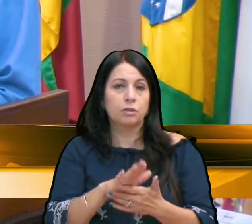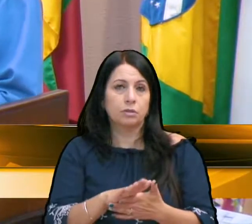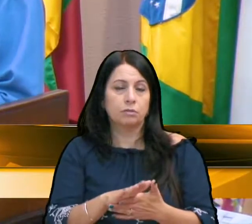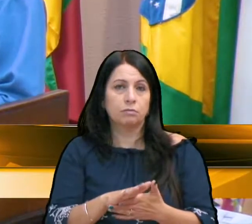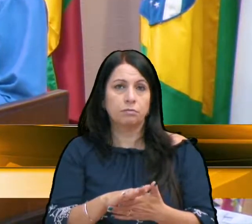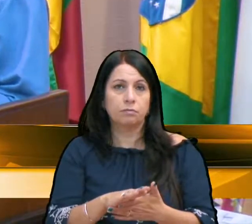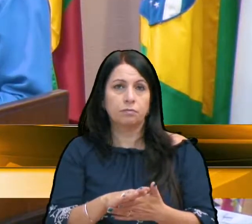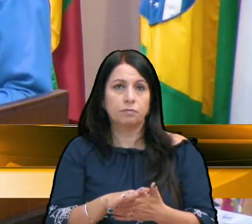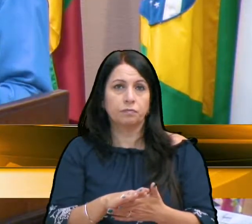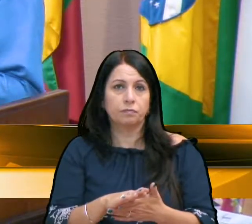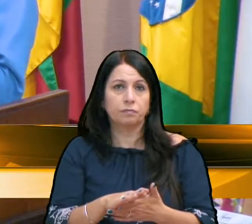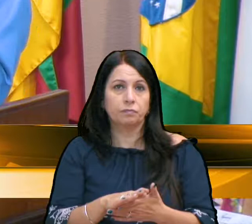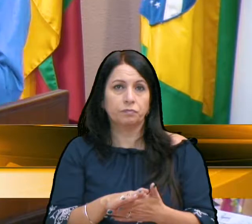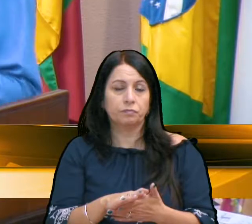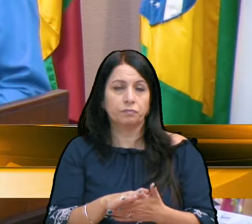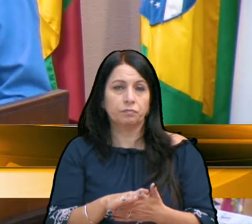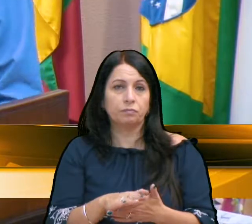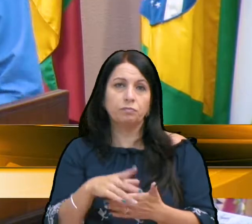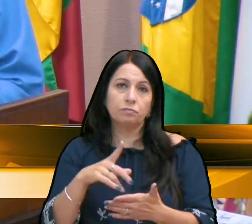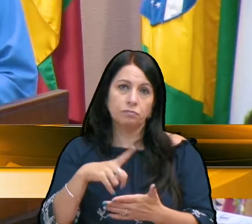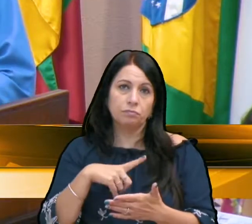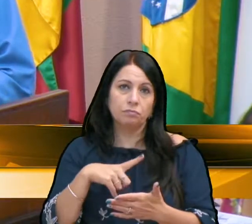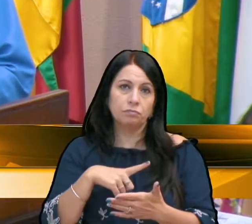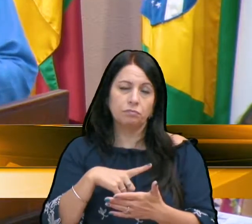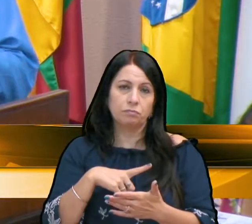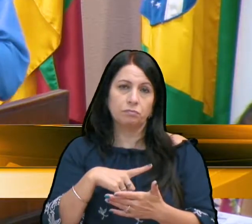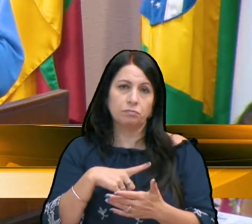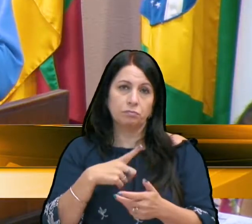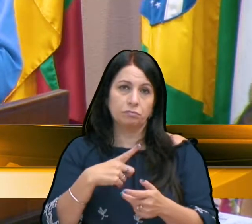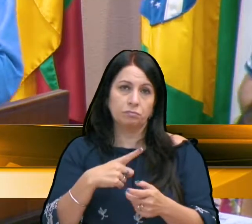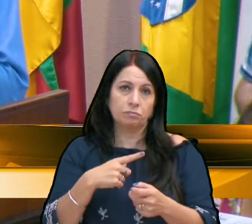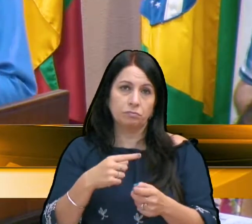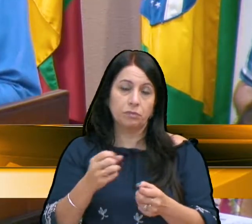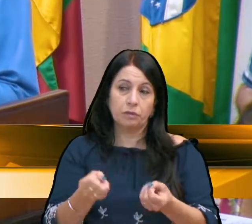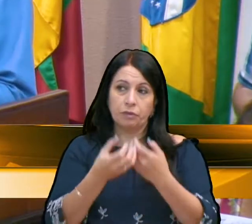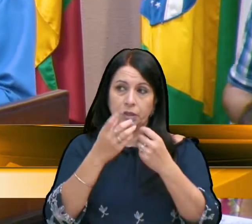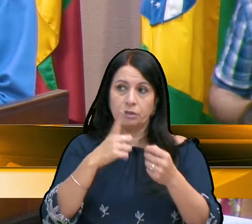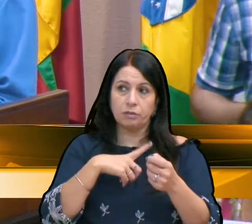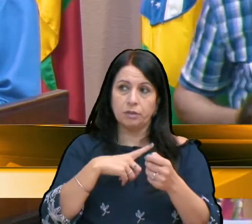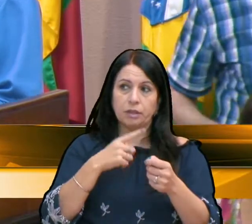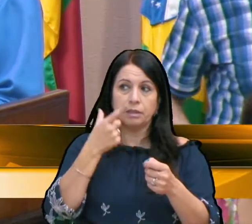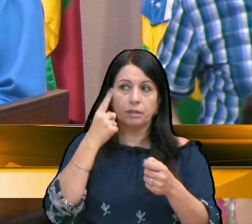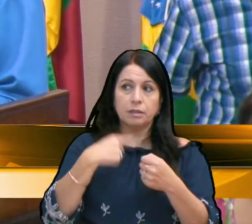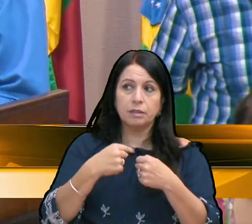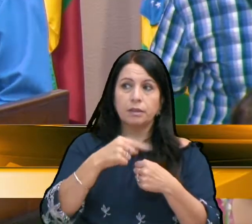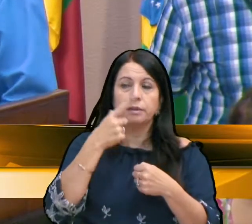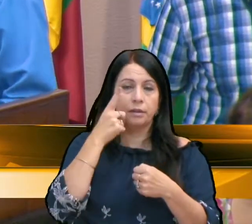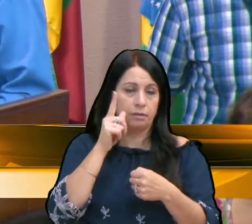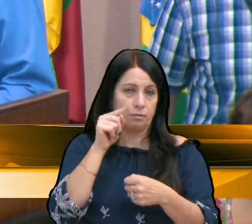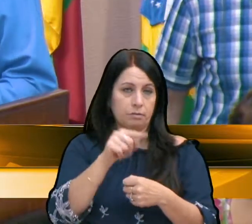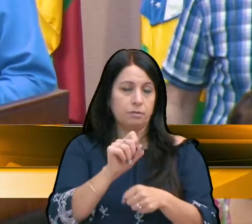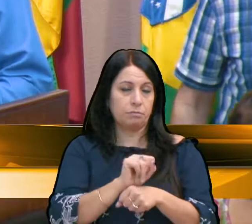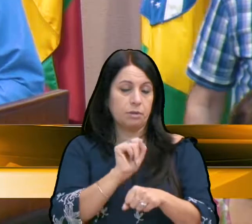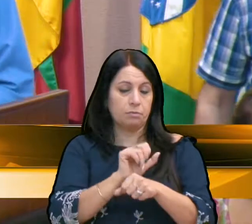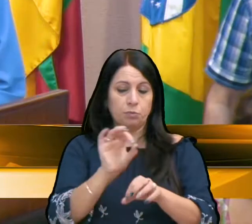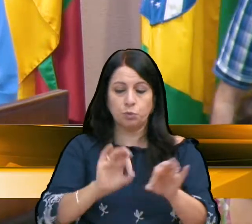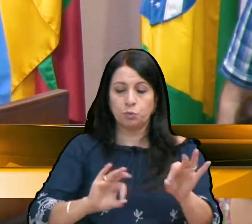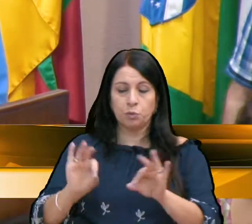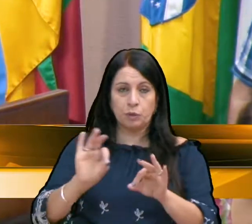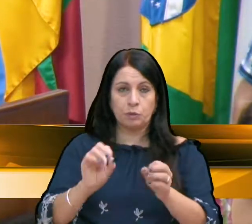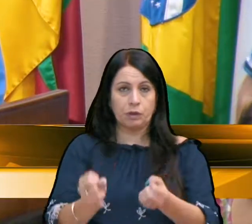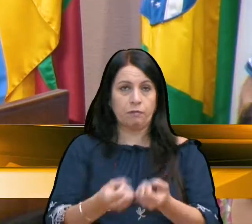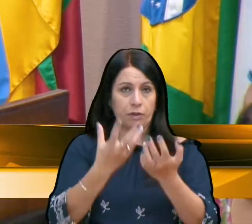e eu acho que a cidade sempre ganha também com isso, e esperamos que a organização